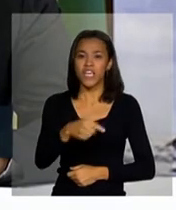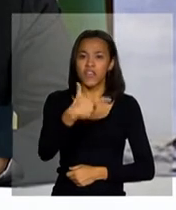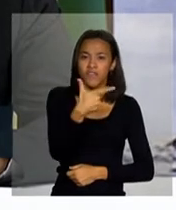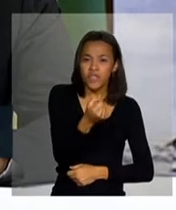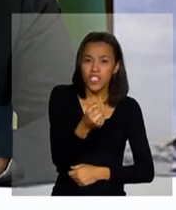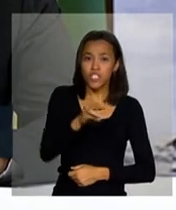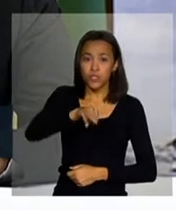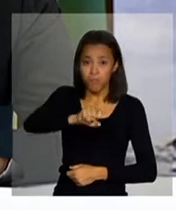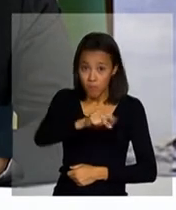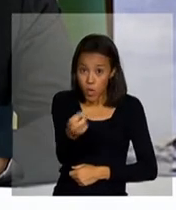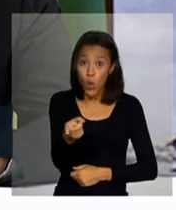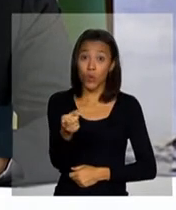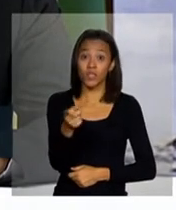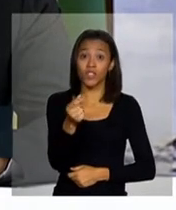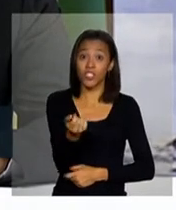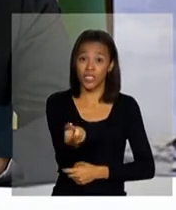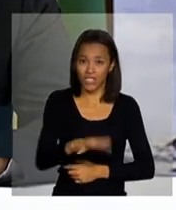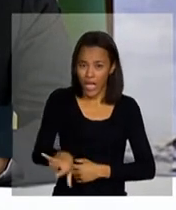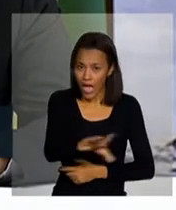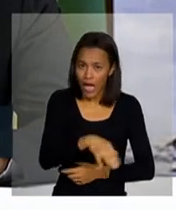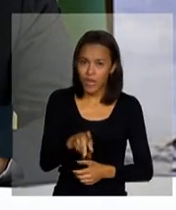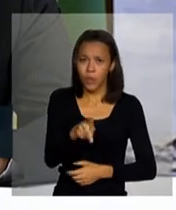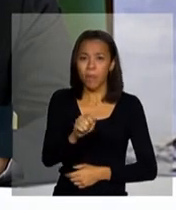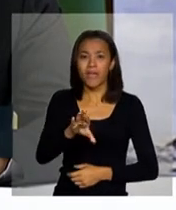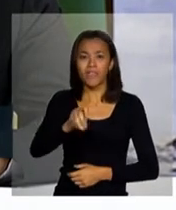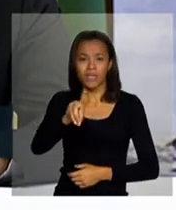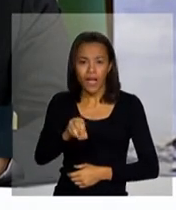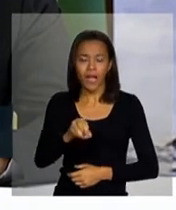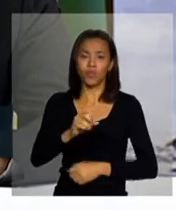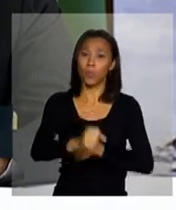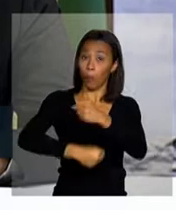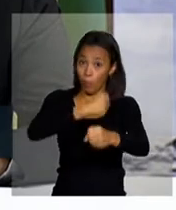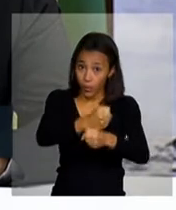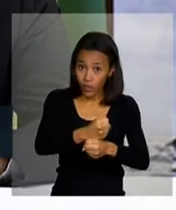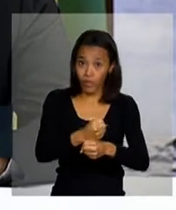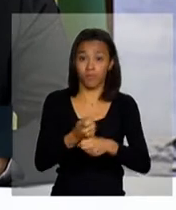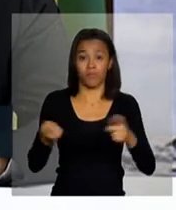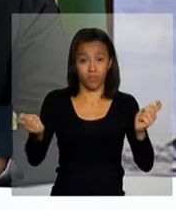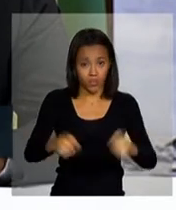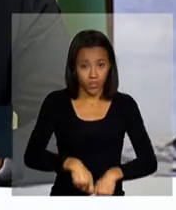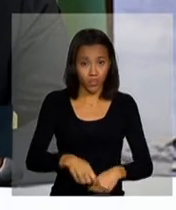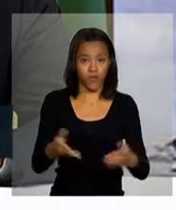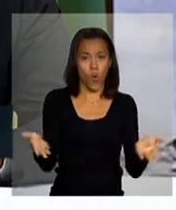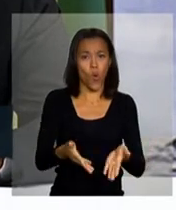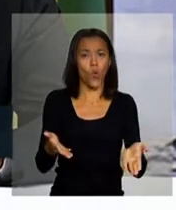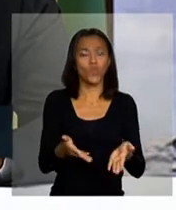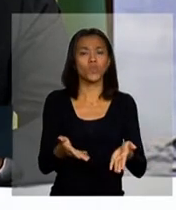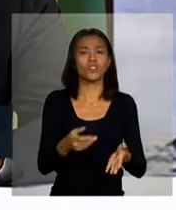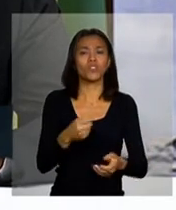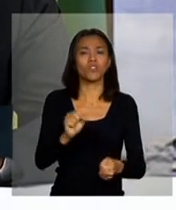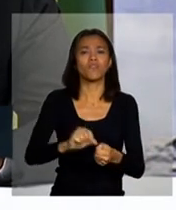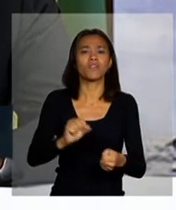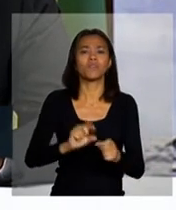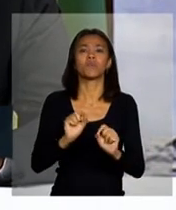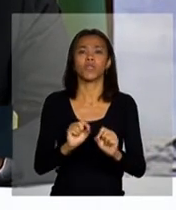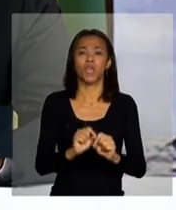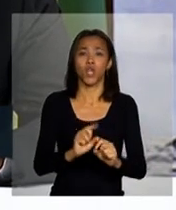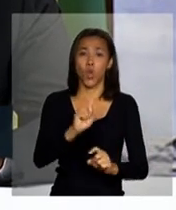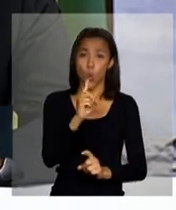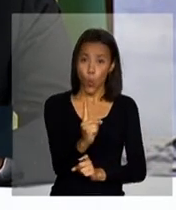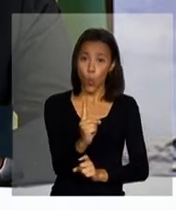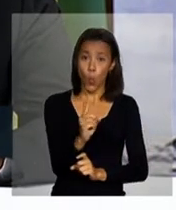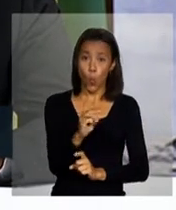de pescado por ano, de maneira sustentável. Nossa produção hoje é de apenas 1 milhão